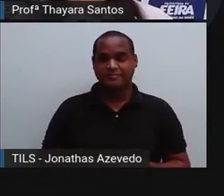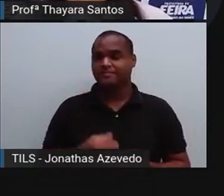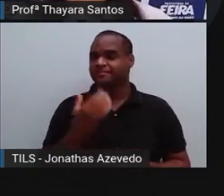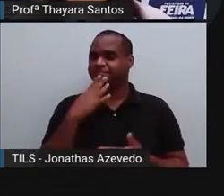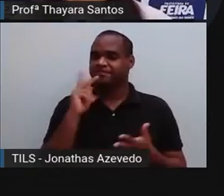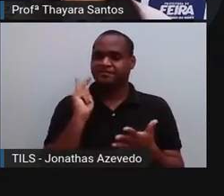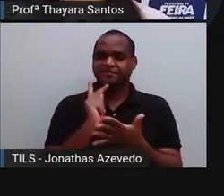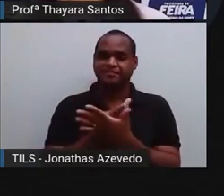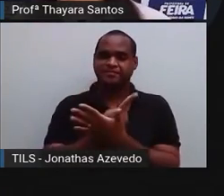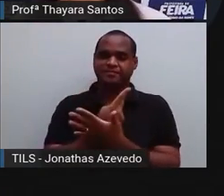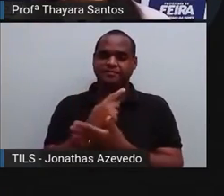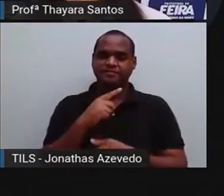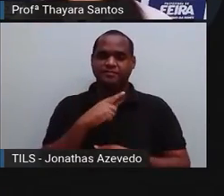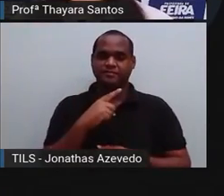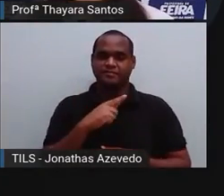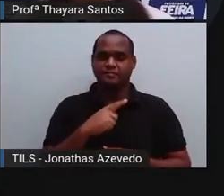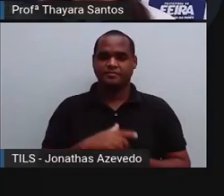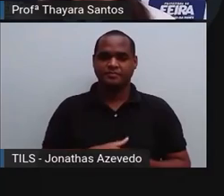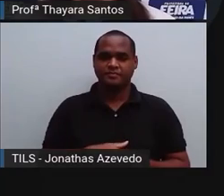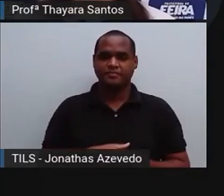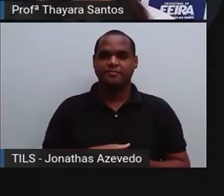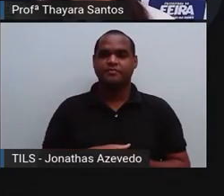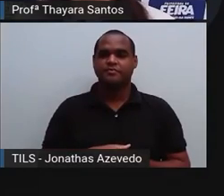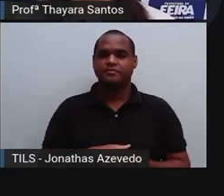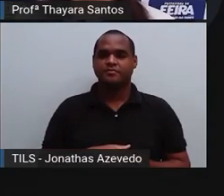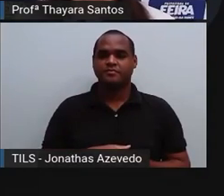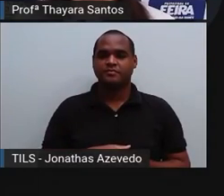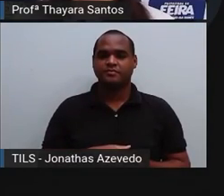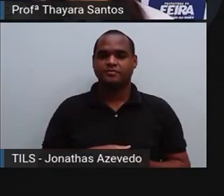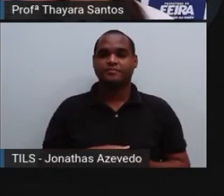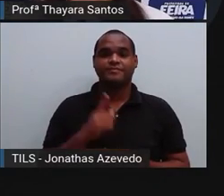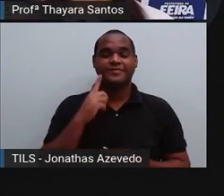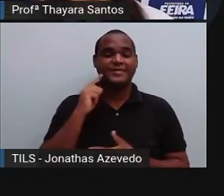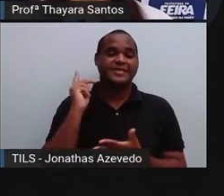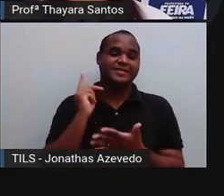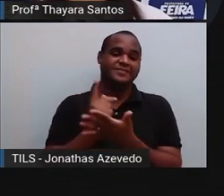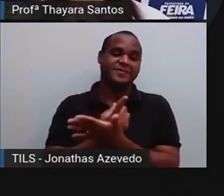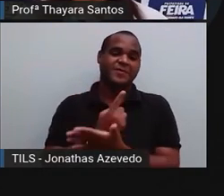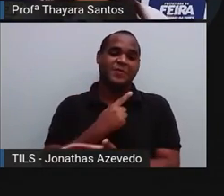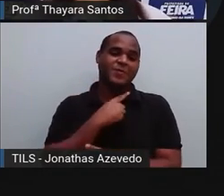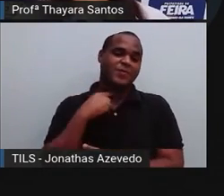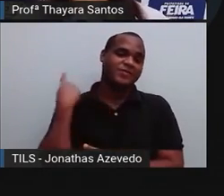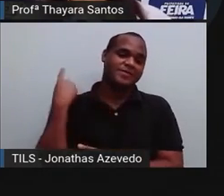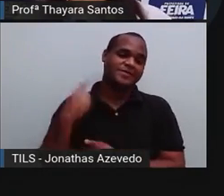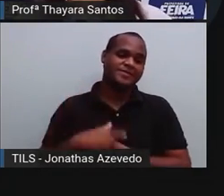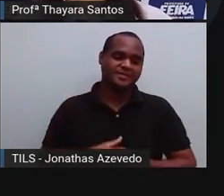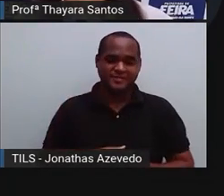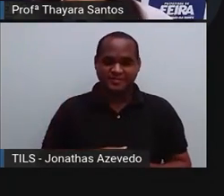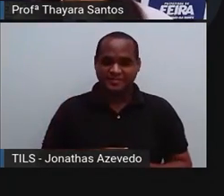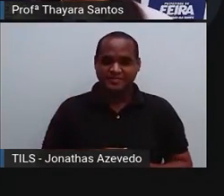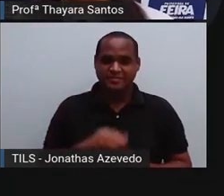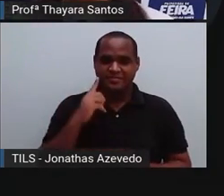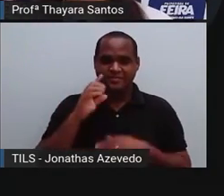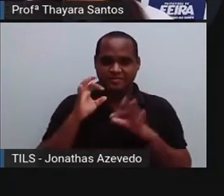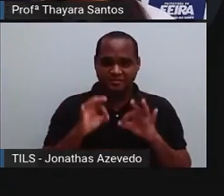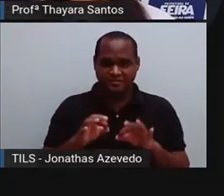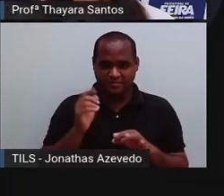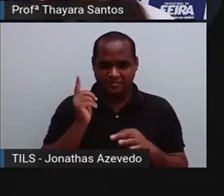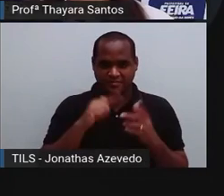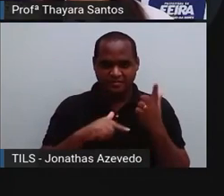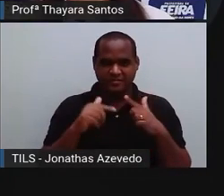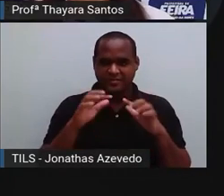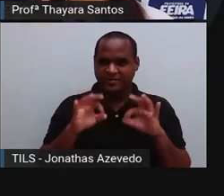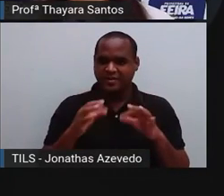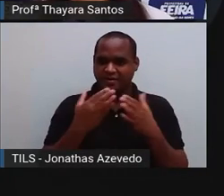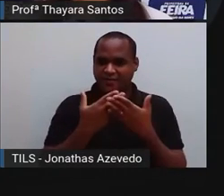Errada a resposta, fechou a casinha. Agora já era. Morri, gente. Mas eu tenho certeza que vocês aí do outro